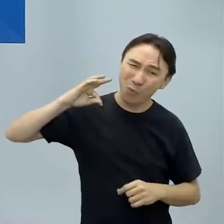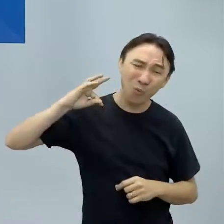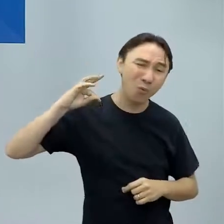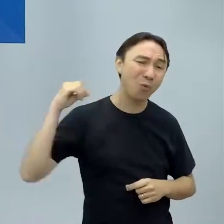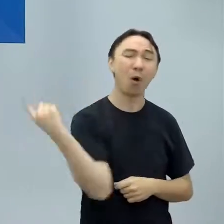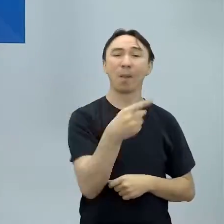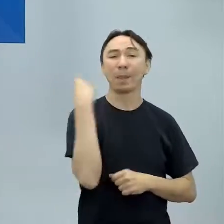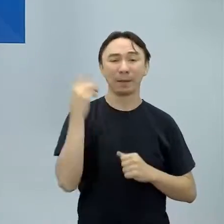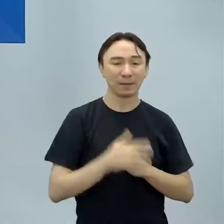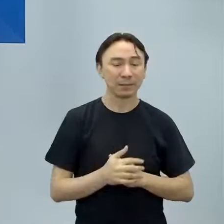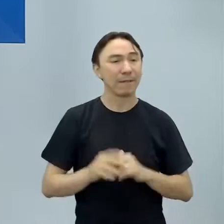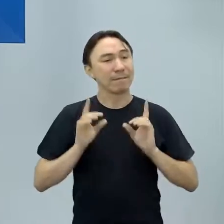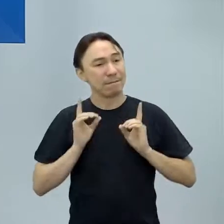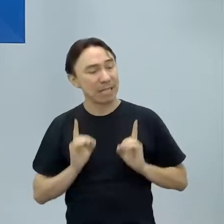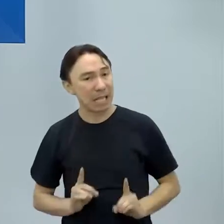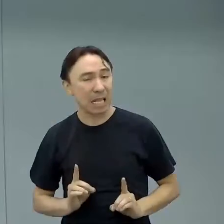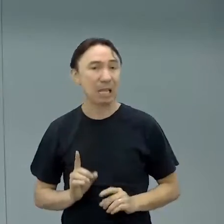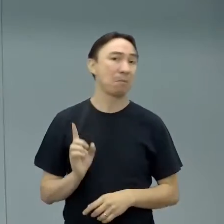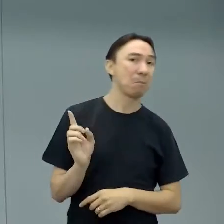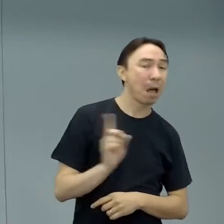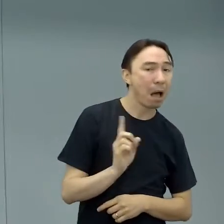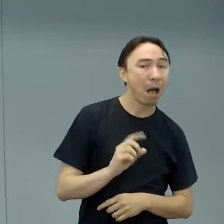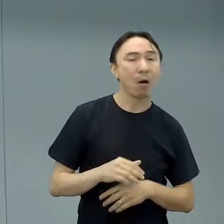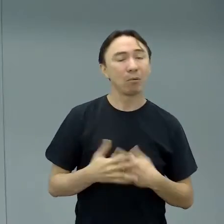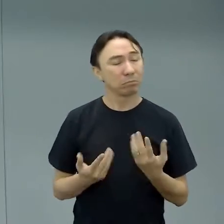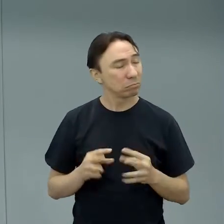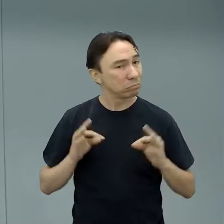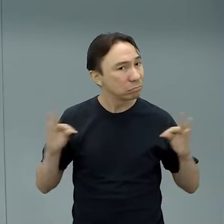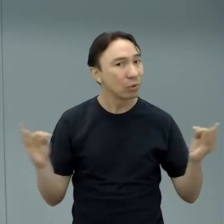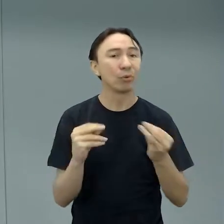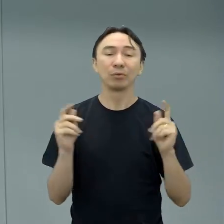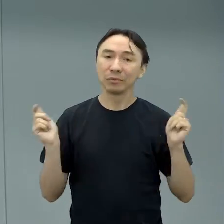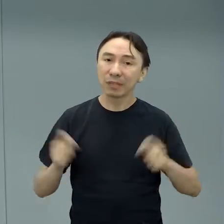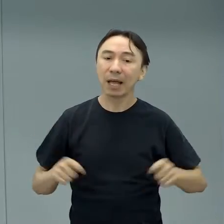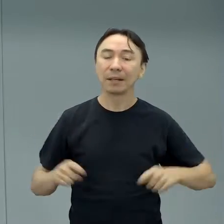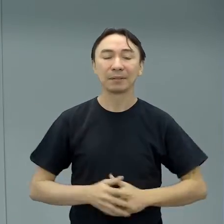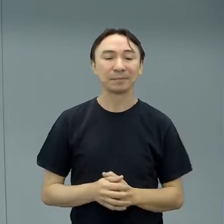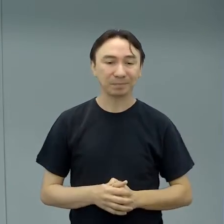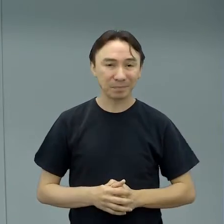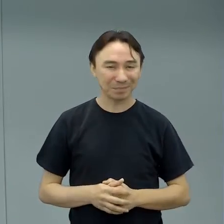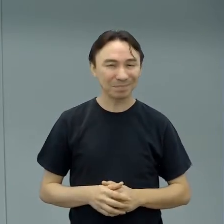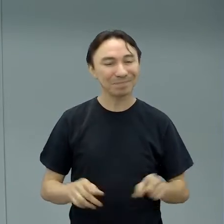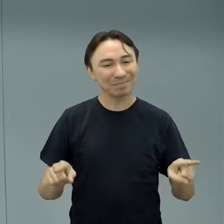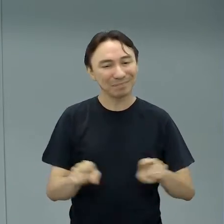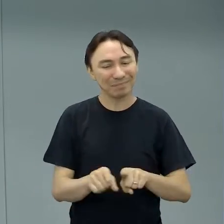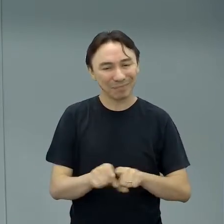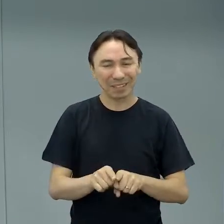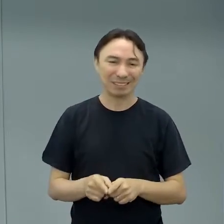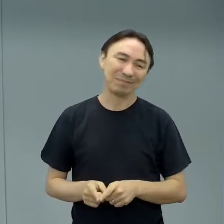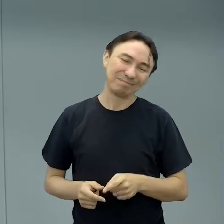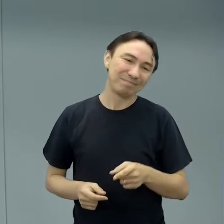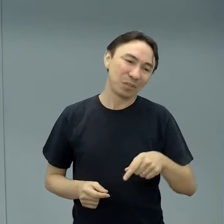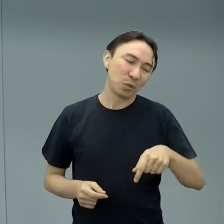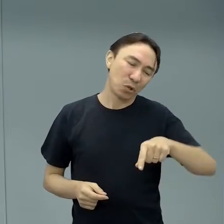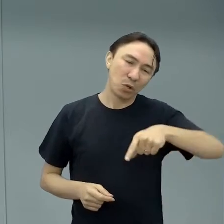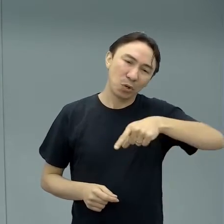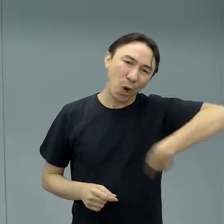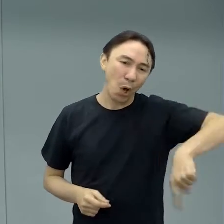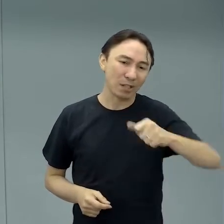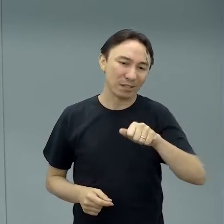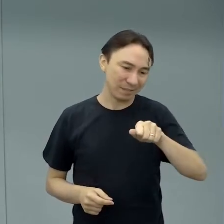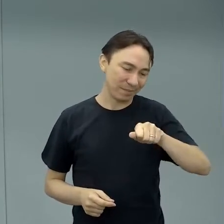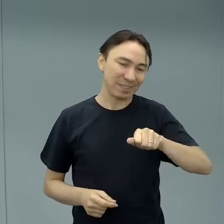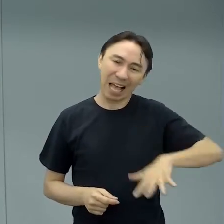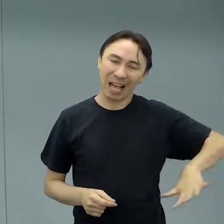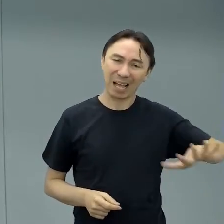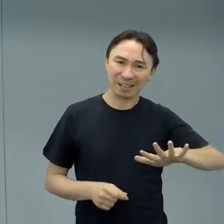sem deficiências, enfim. Tá. E aí você me trouxe uma coisa, assim, como a gente não é da área, como falta muito pra